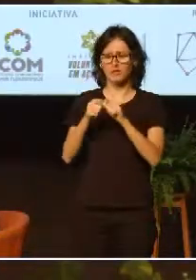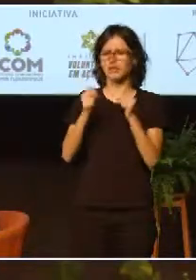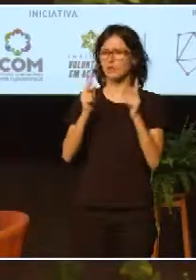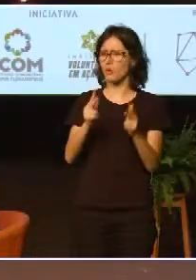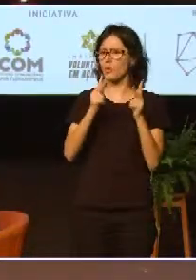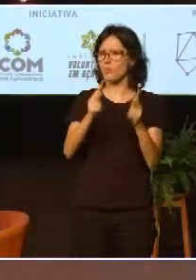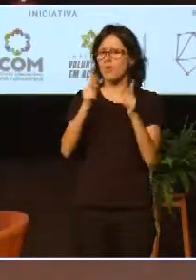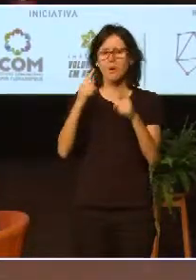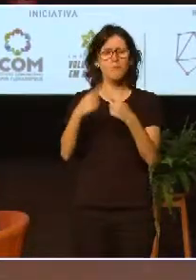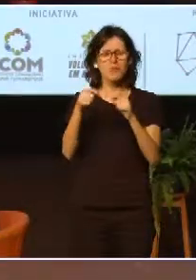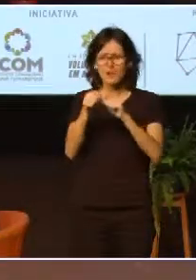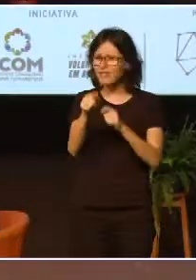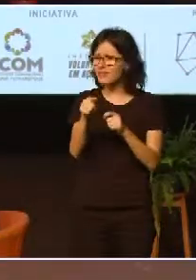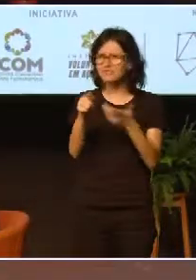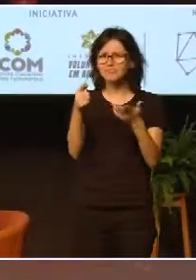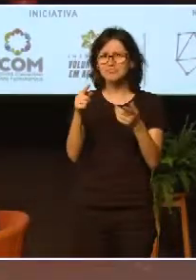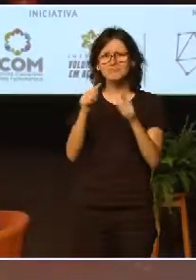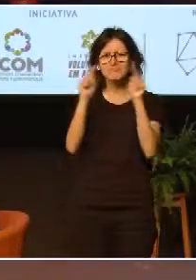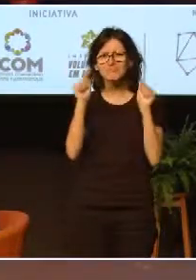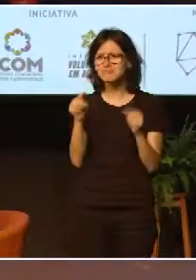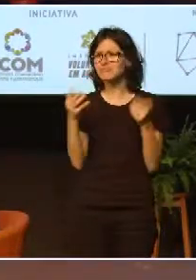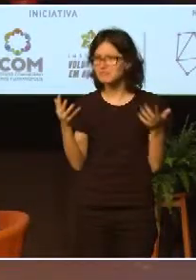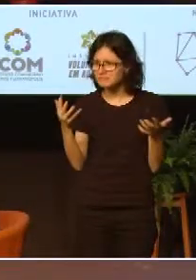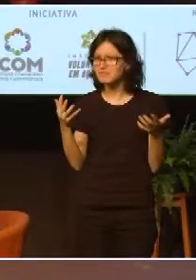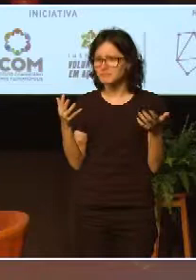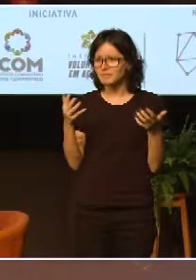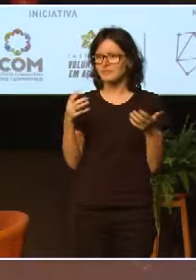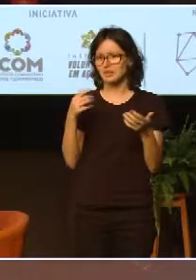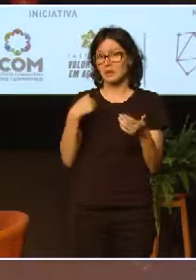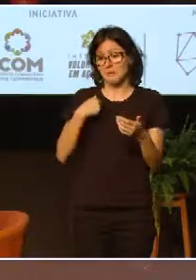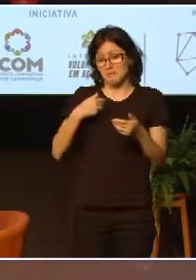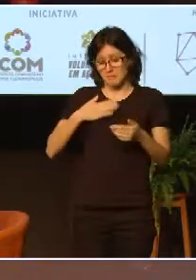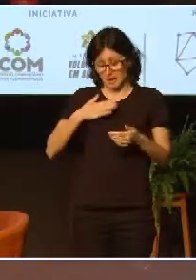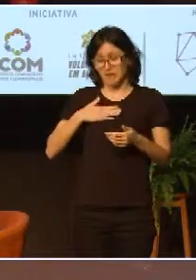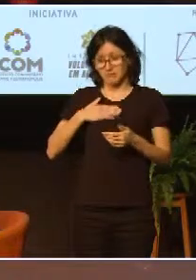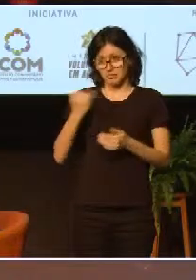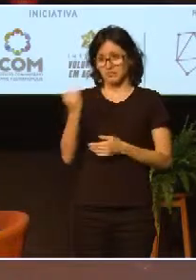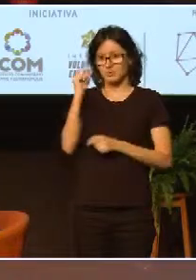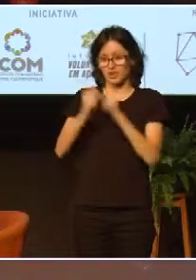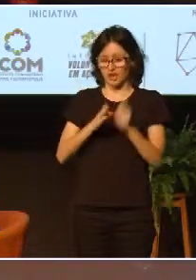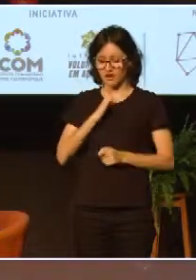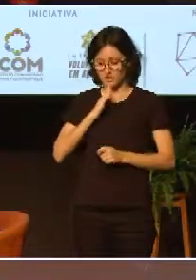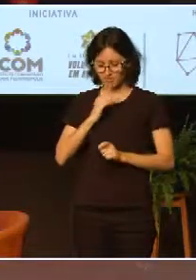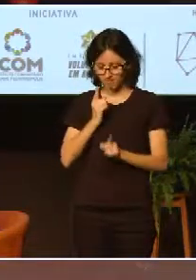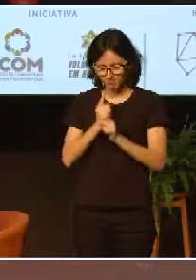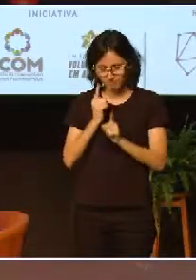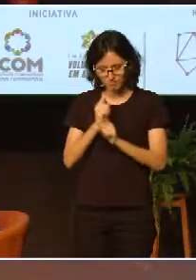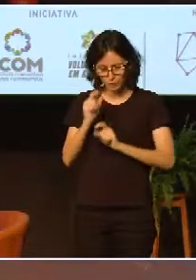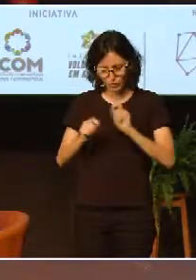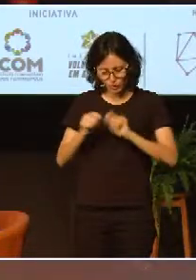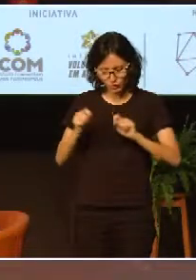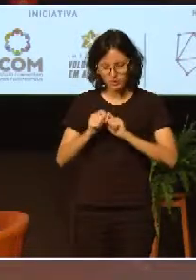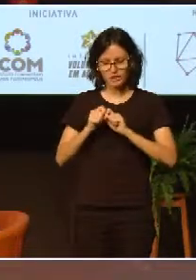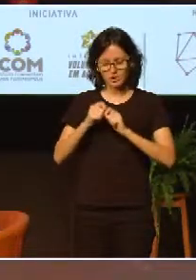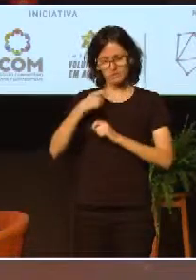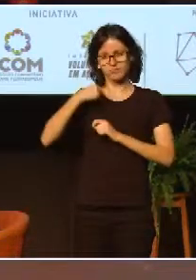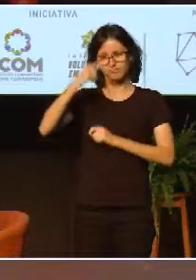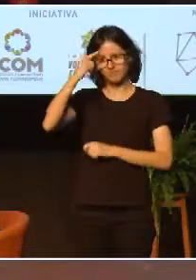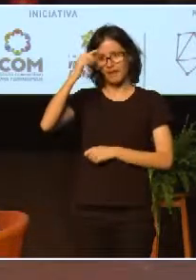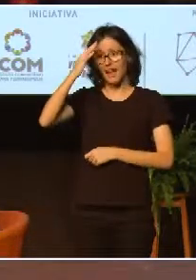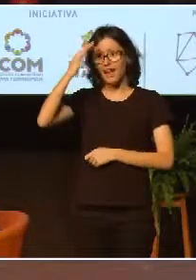coisa que você nem sabe por que você está fazendo. Então, acho que, para mim, a questão do autoconhecimento, isso é muito, muito importante, de